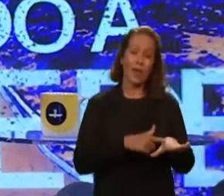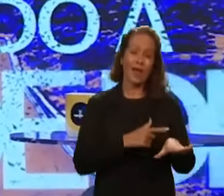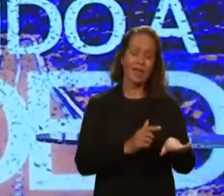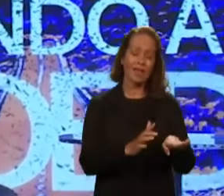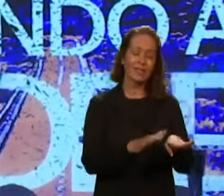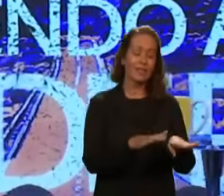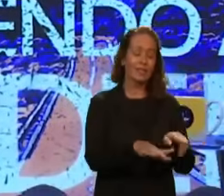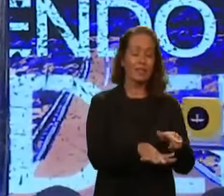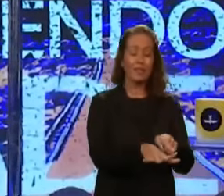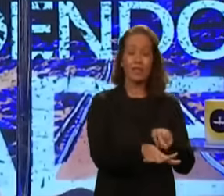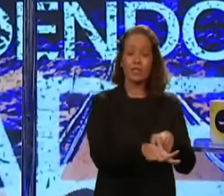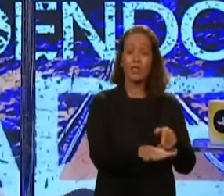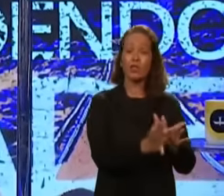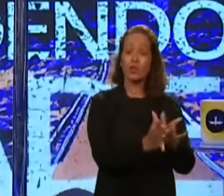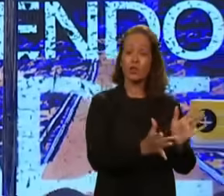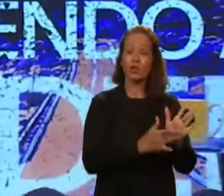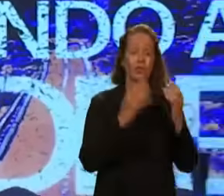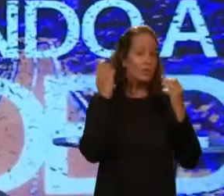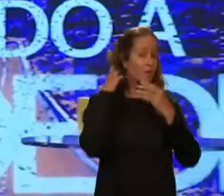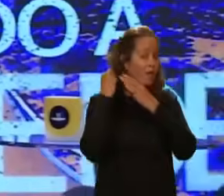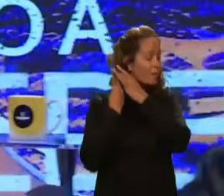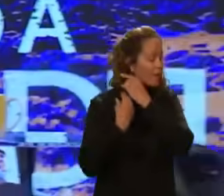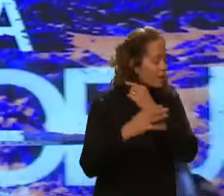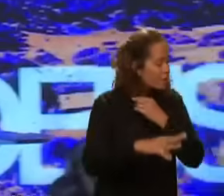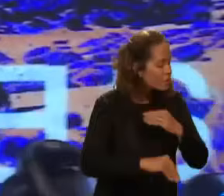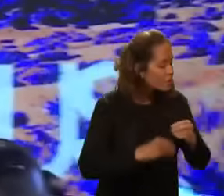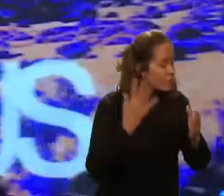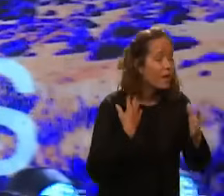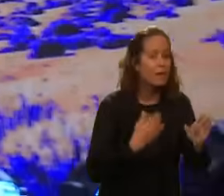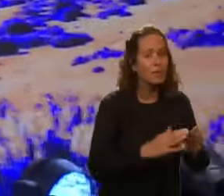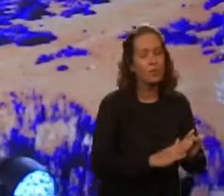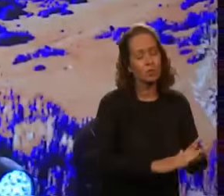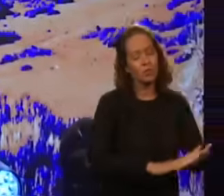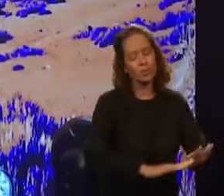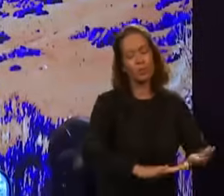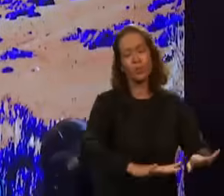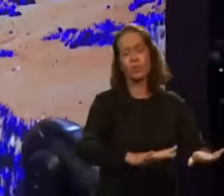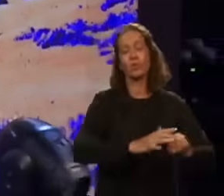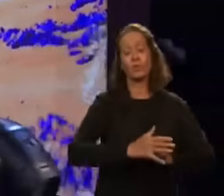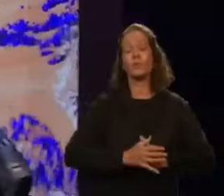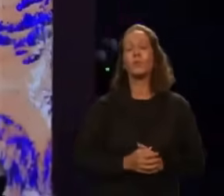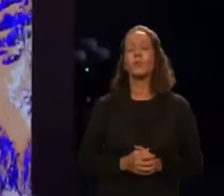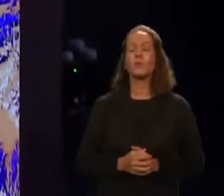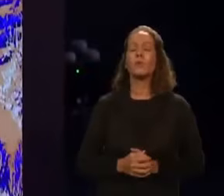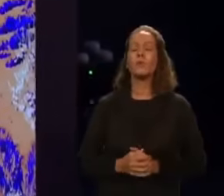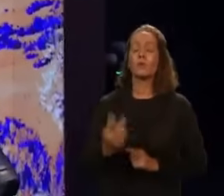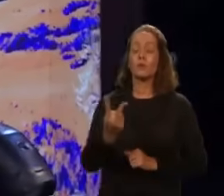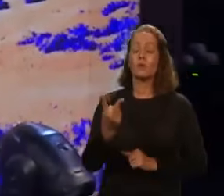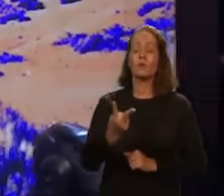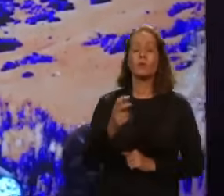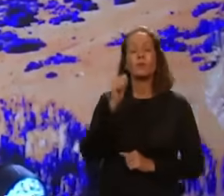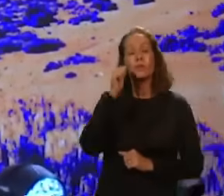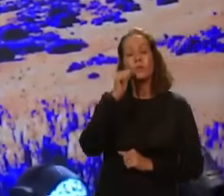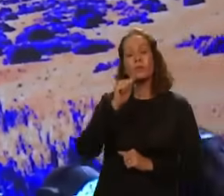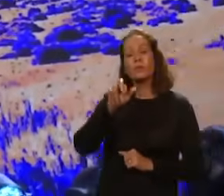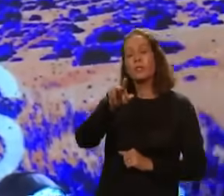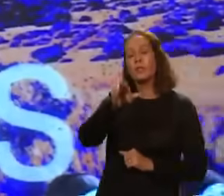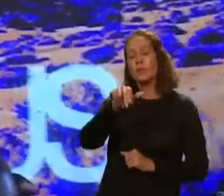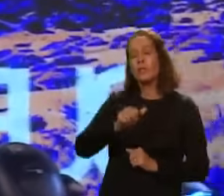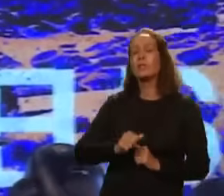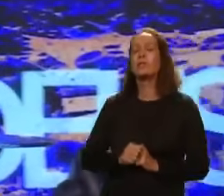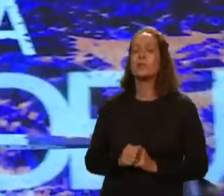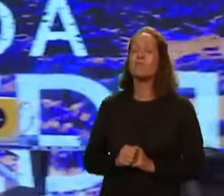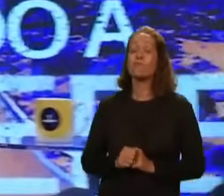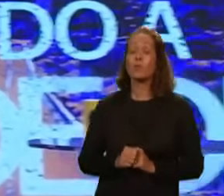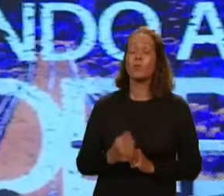não era só Lázaro que era amigo, as duas irmãs eram uma família de três irmãos que eram muito